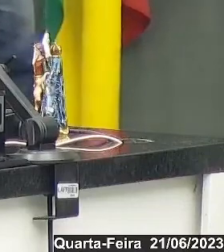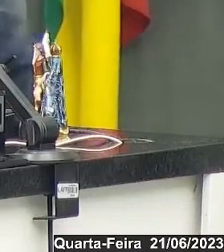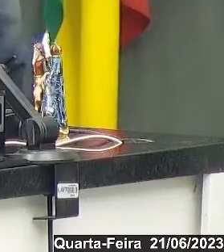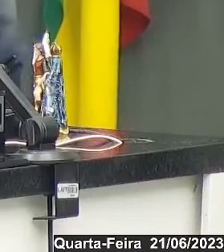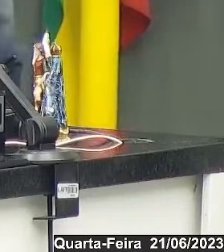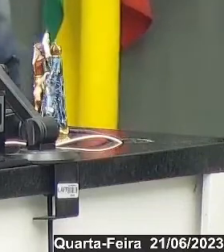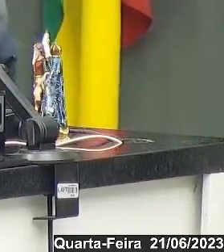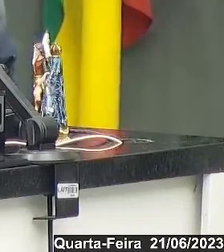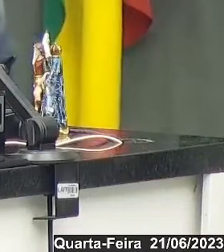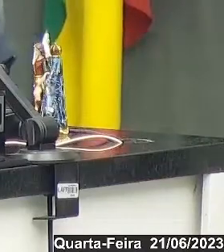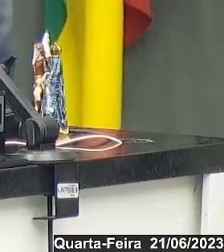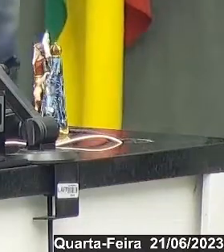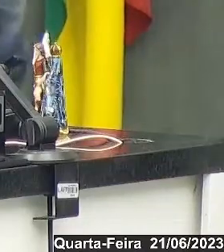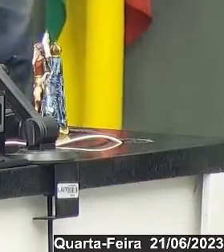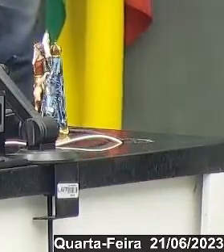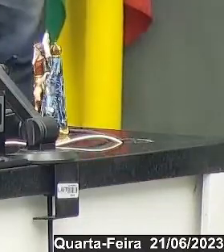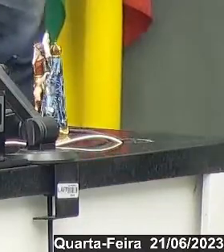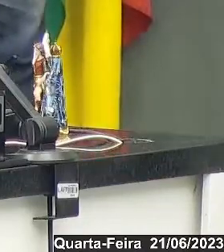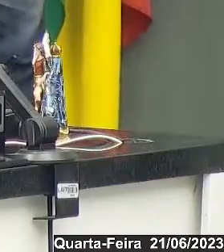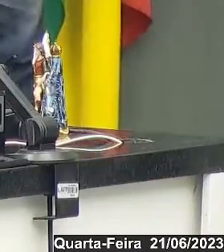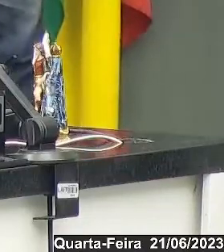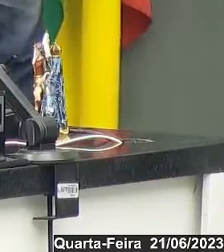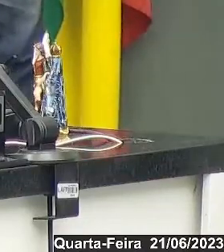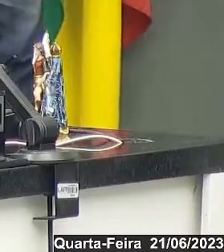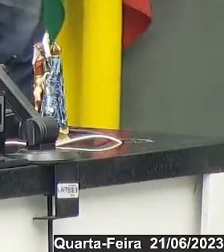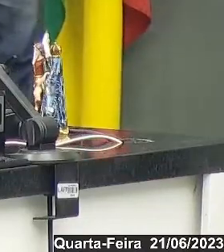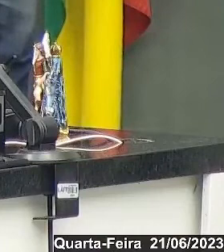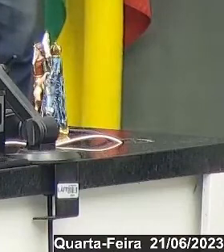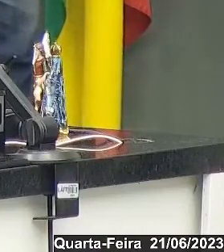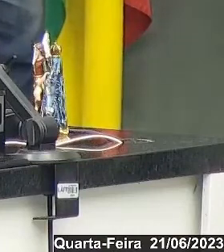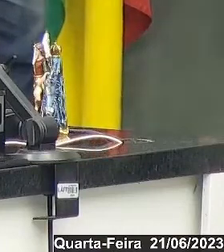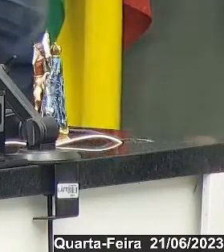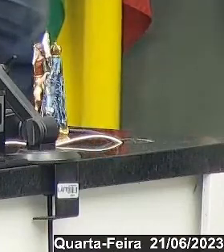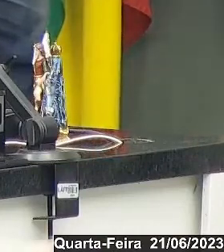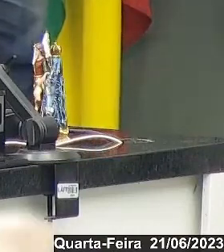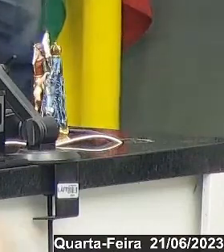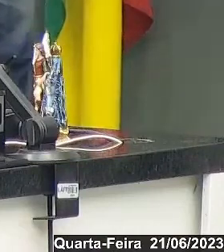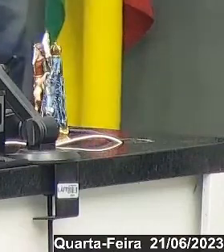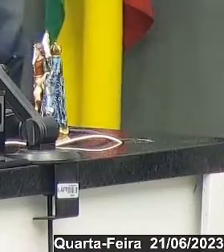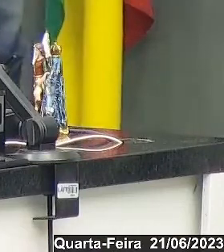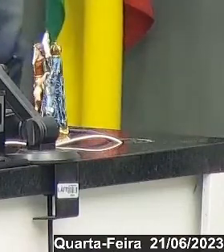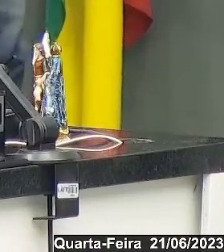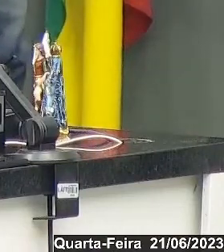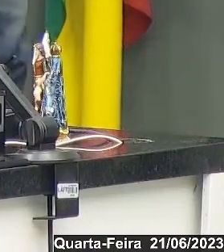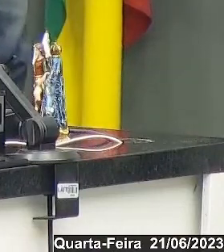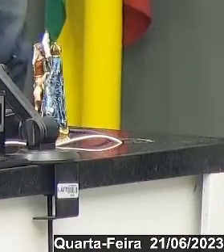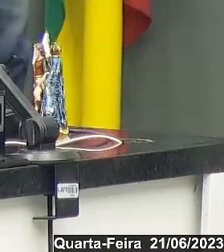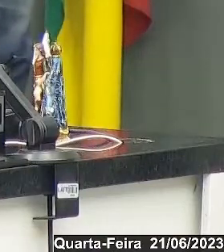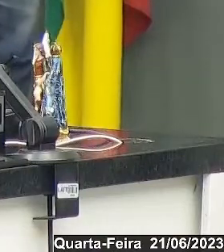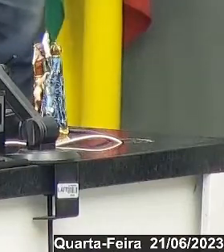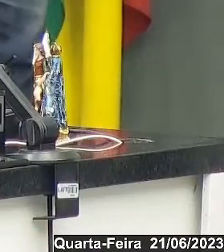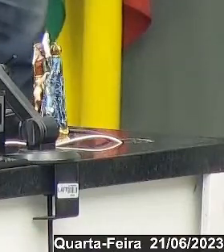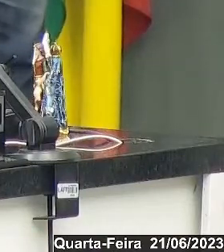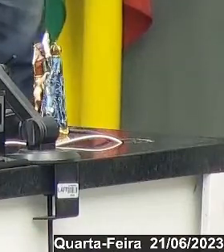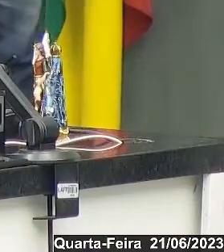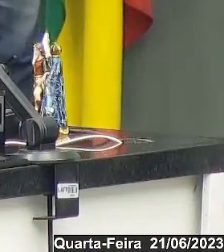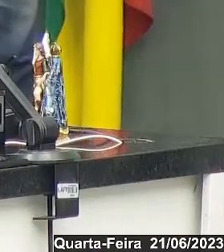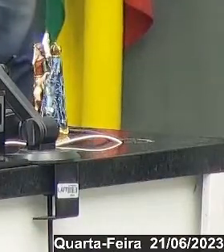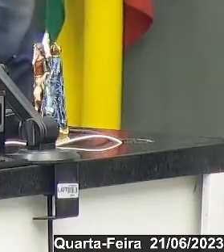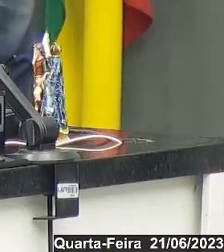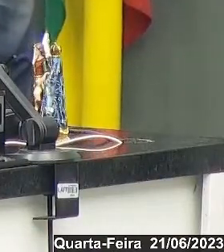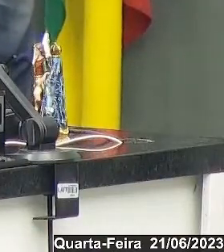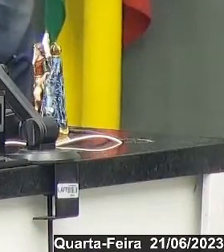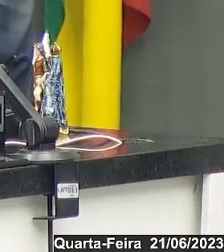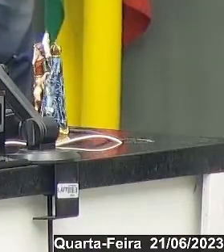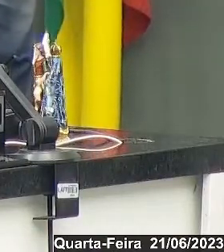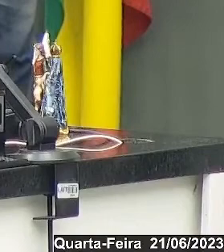os feirantes, não foi eu, não foi vereador Gilson, não foi vereador Alexandre, não foi vereador Joãozinho,